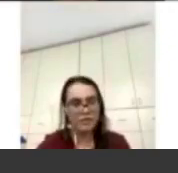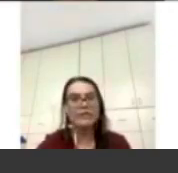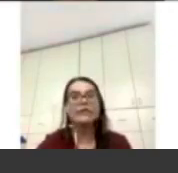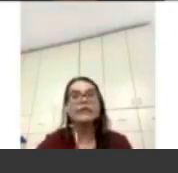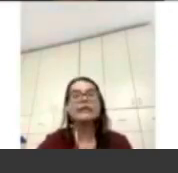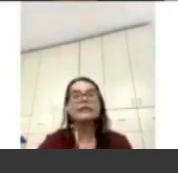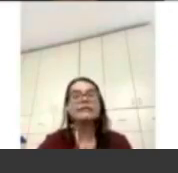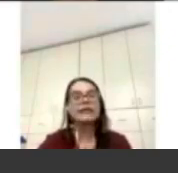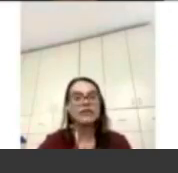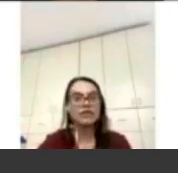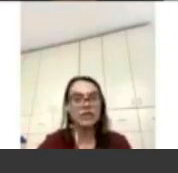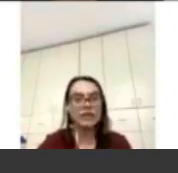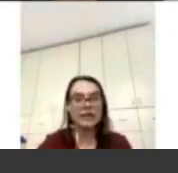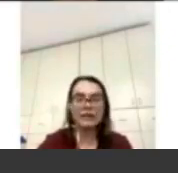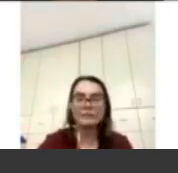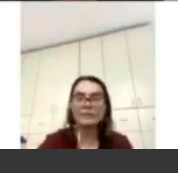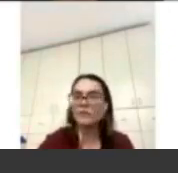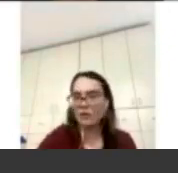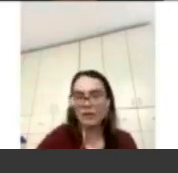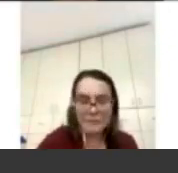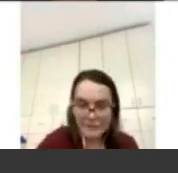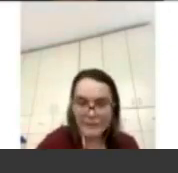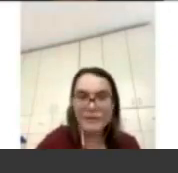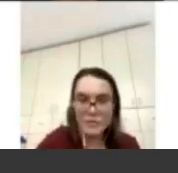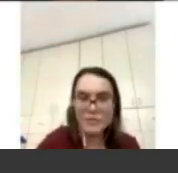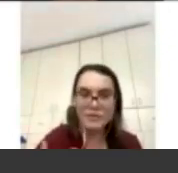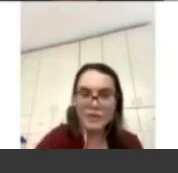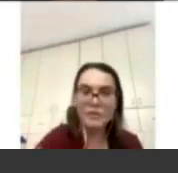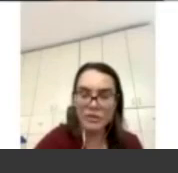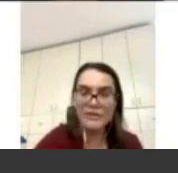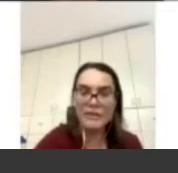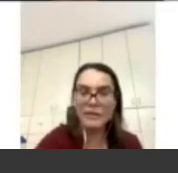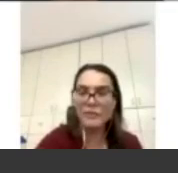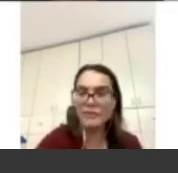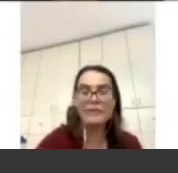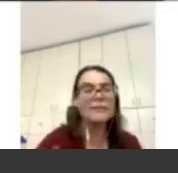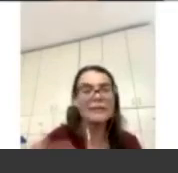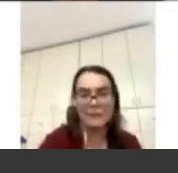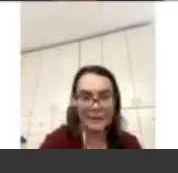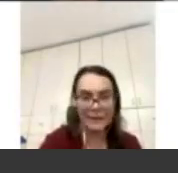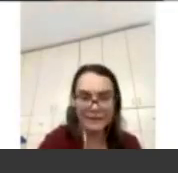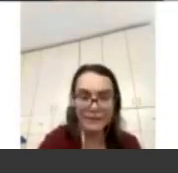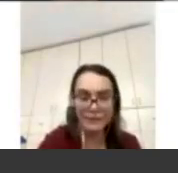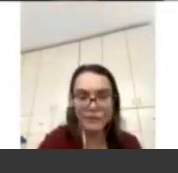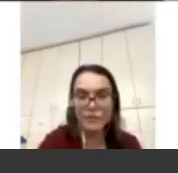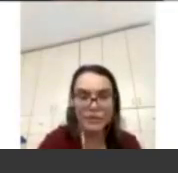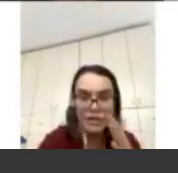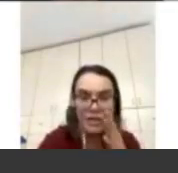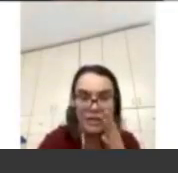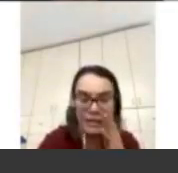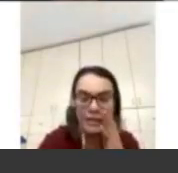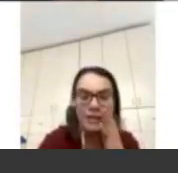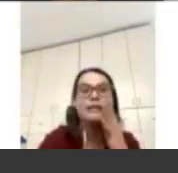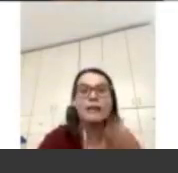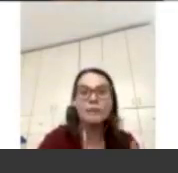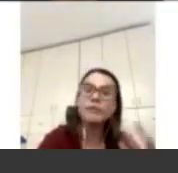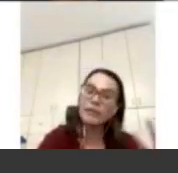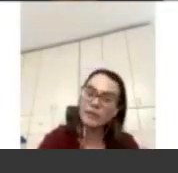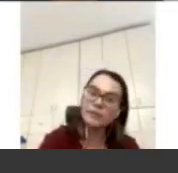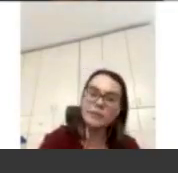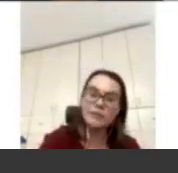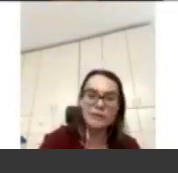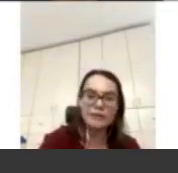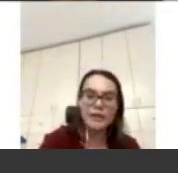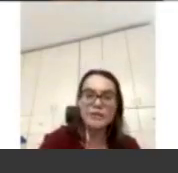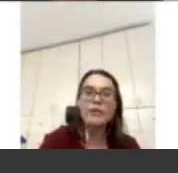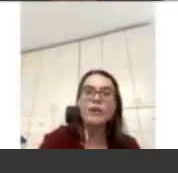a dia e que ele se sente não só capacitado, mas conseguindo utilizar aquilo sem demandar mais tempo do dia a dia dele, sabendo que